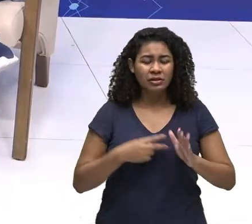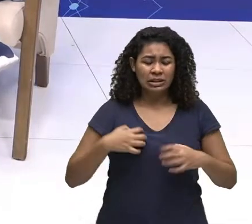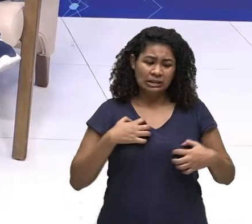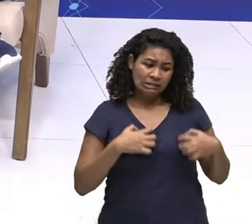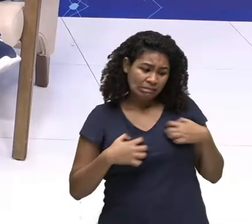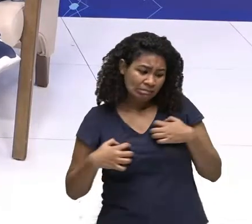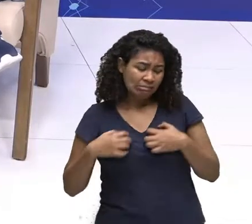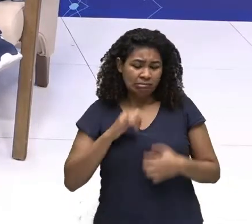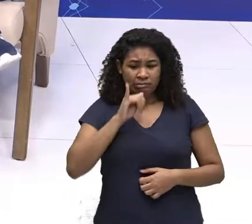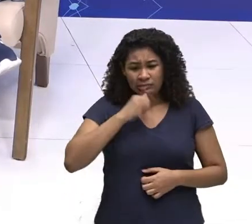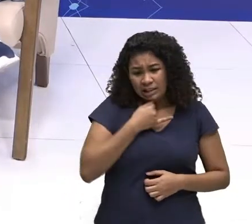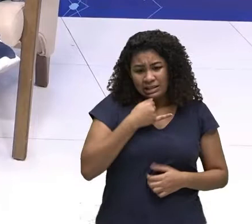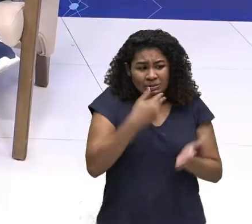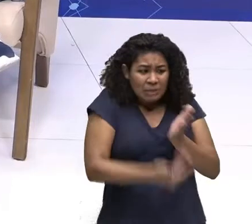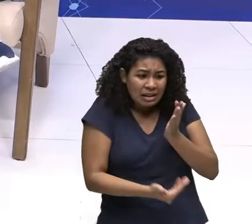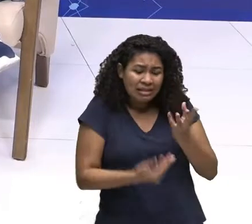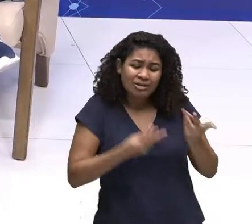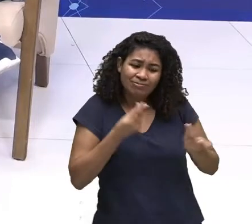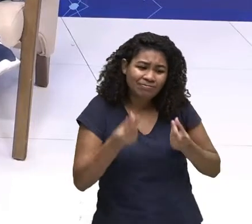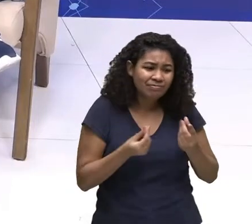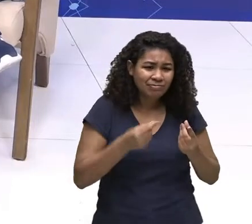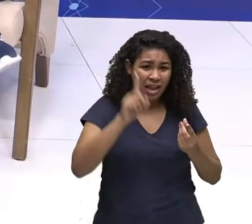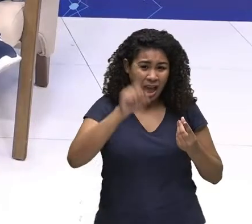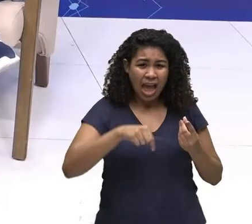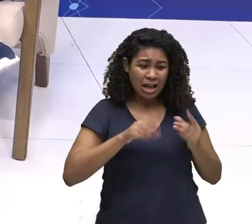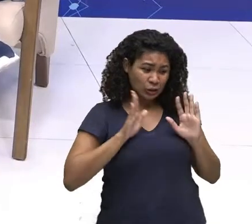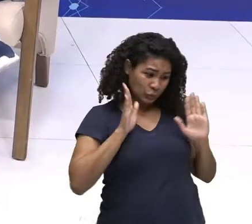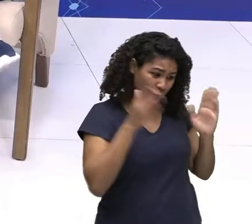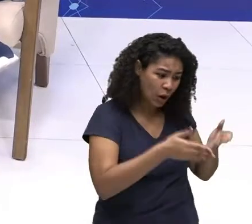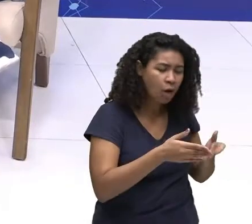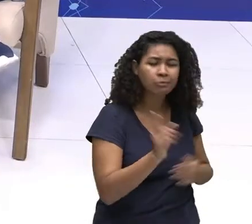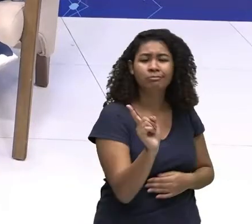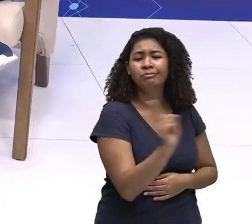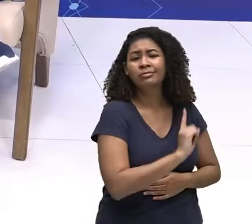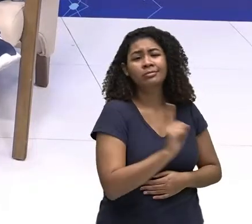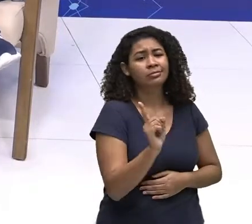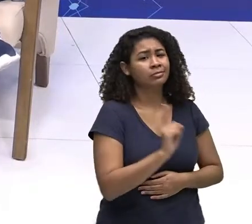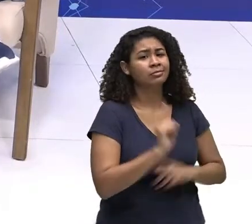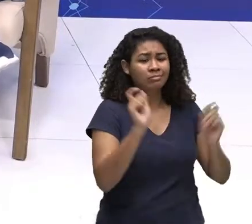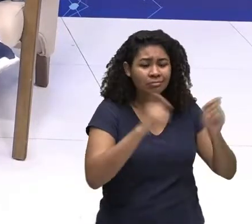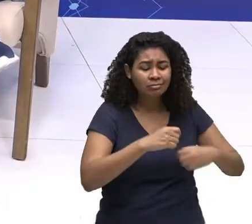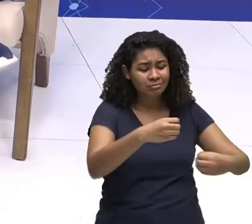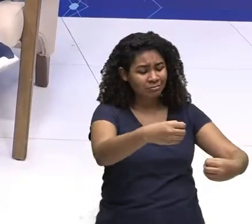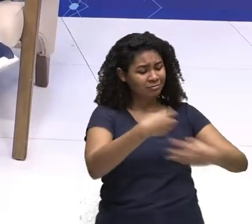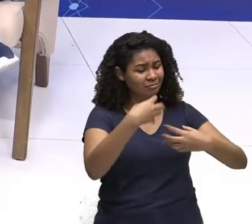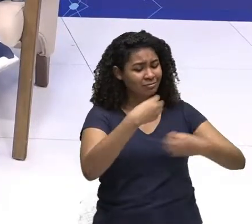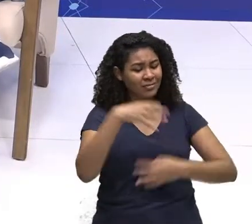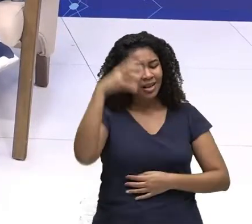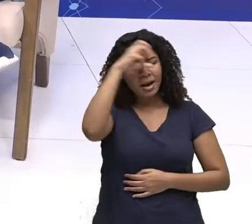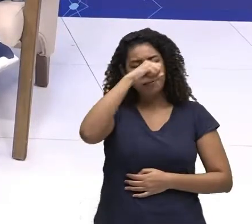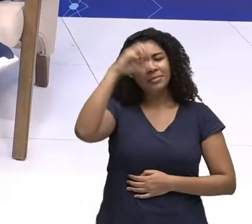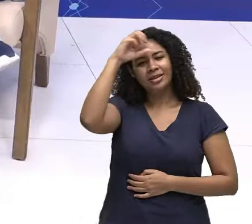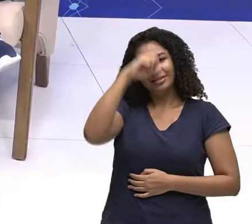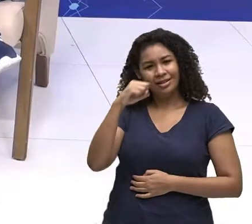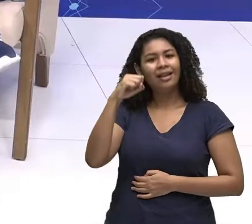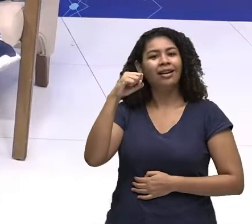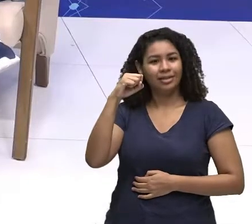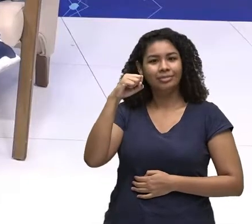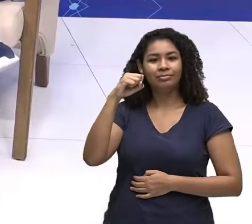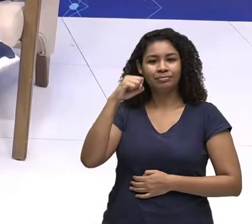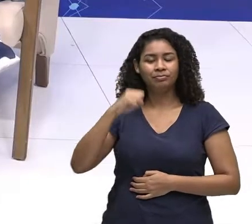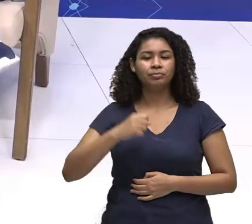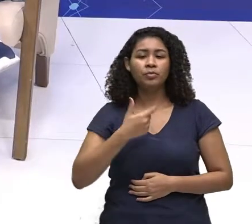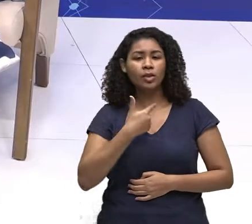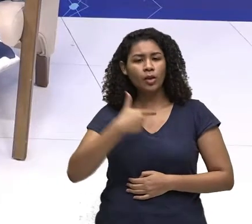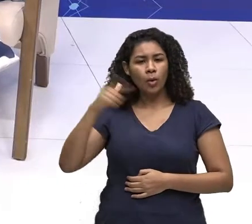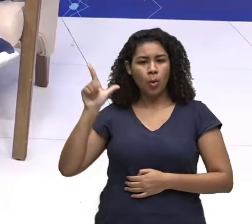No esporte, como você bem falou, nos aspectos de vida também. Que lição isso nos ensina? Sim. Aí, outra competência